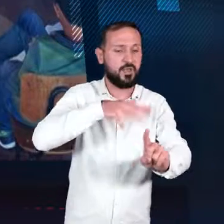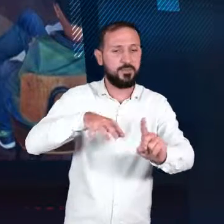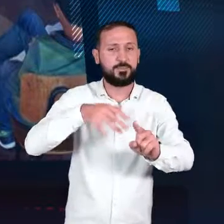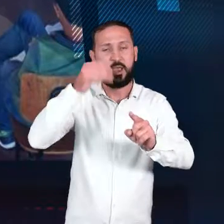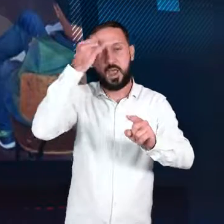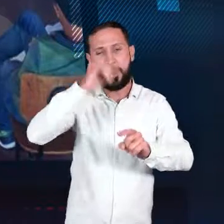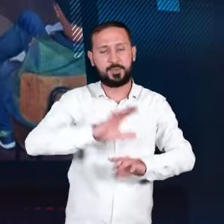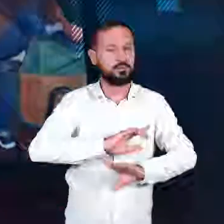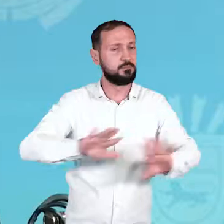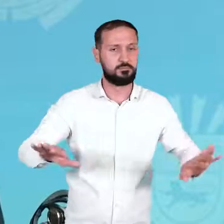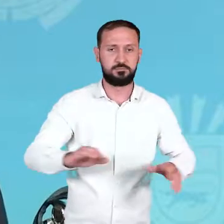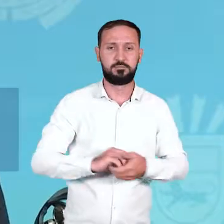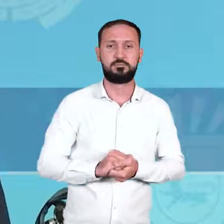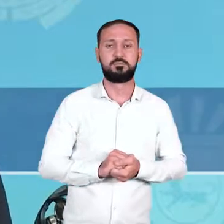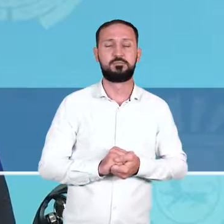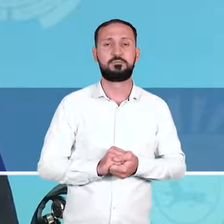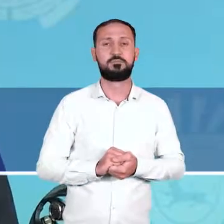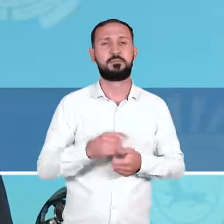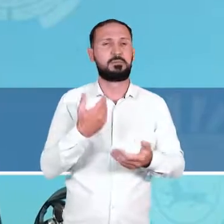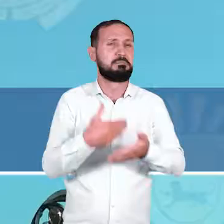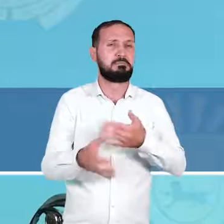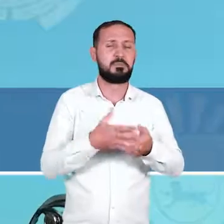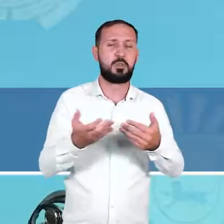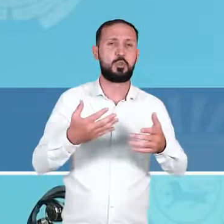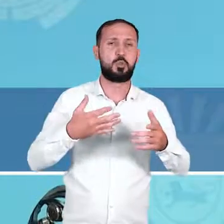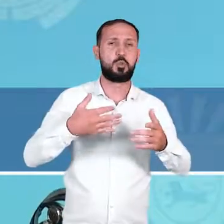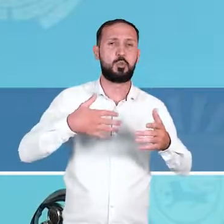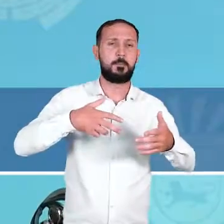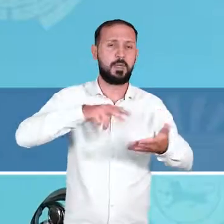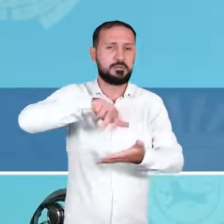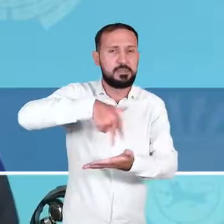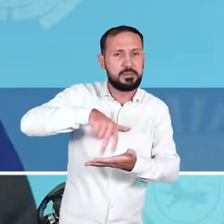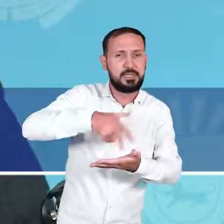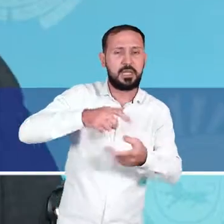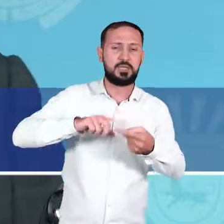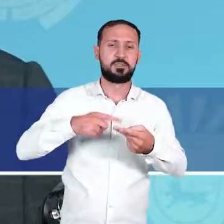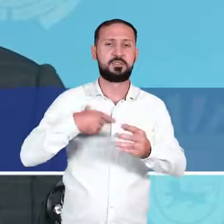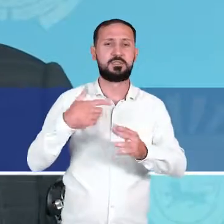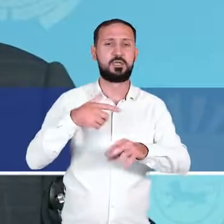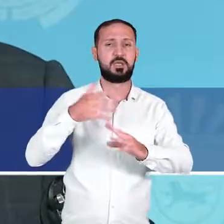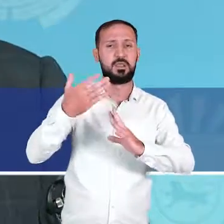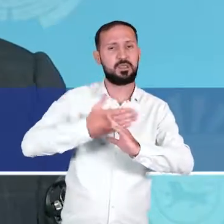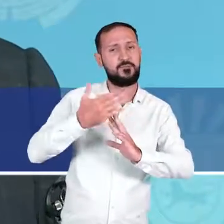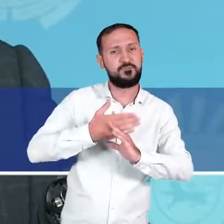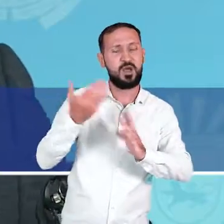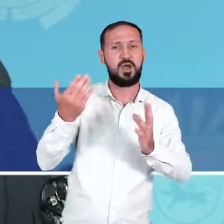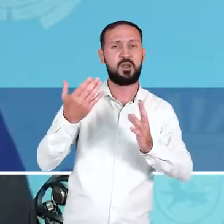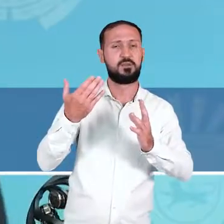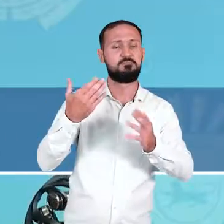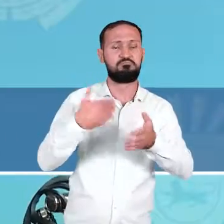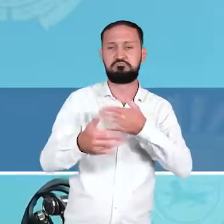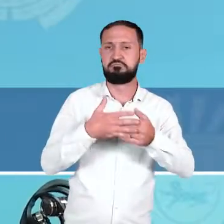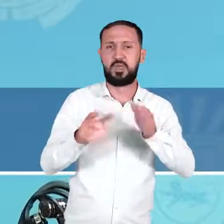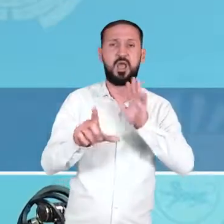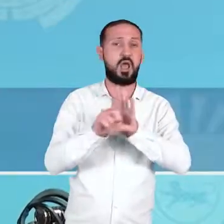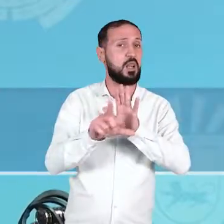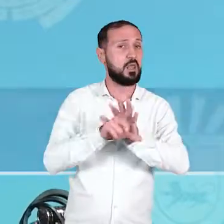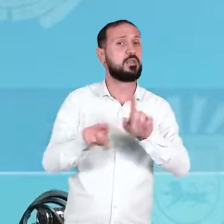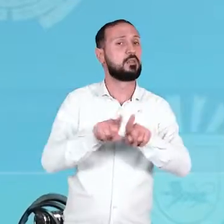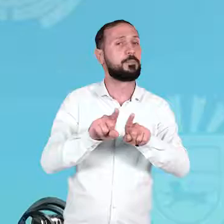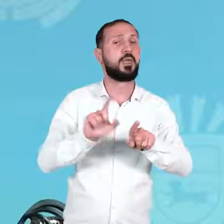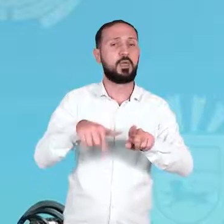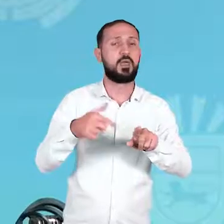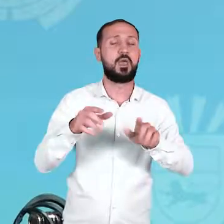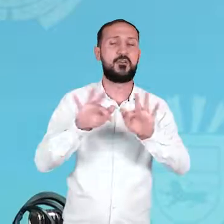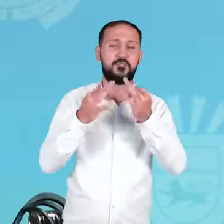erotização infantil. Seja numa dança, seja numa música, seja no intervalo da sala de aula. E na lei também